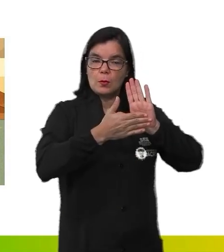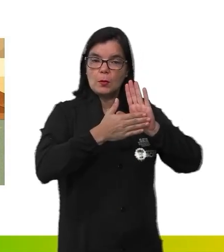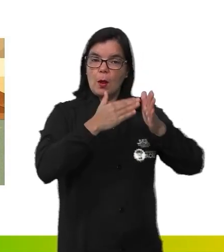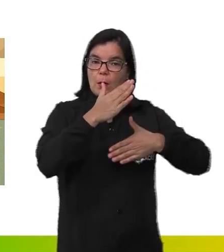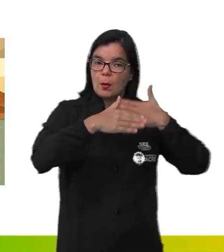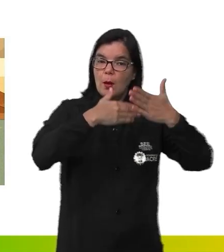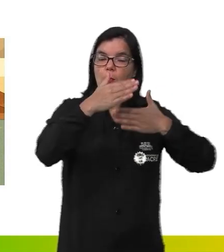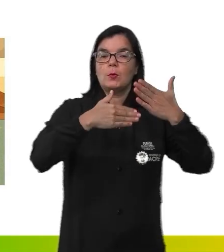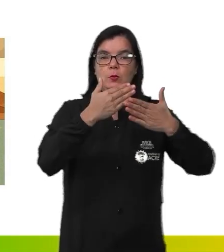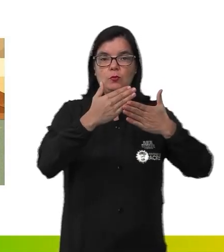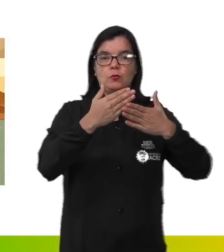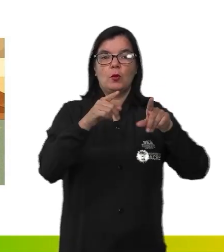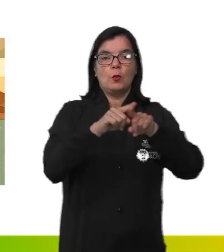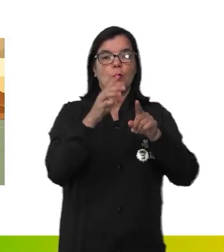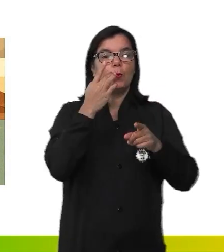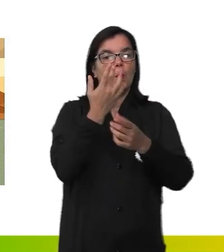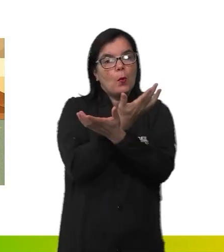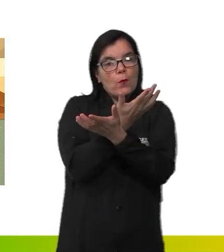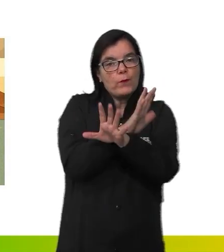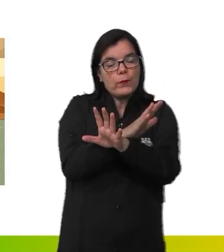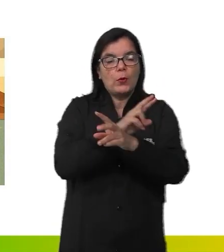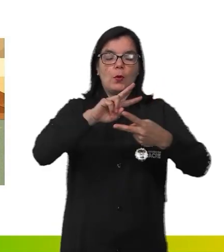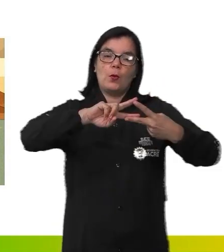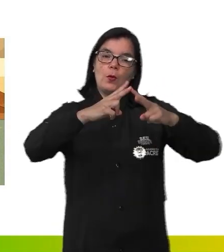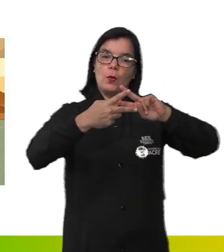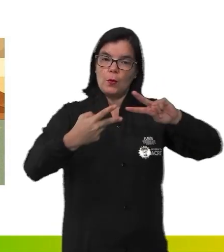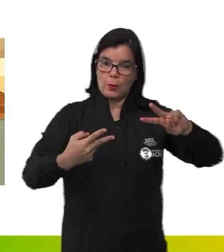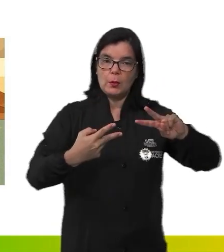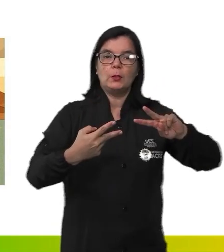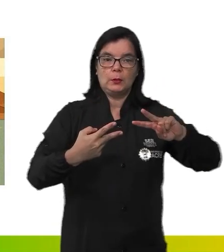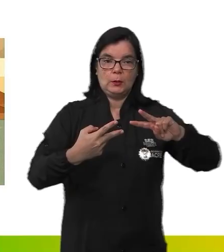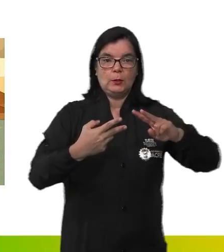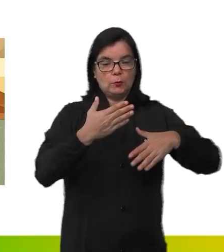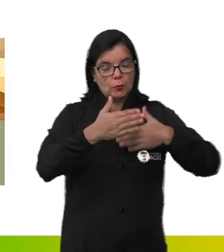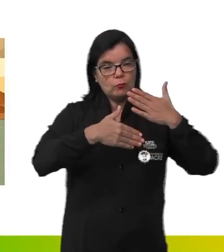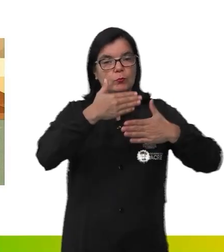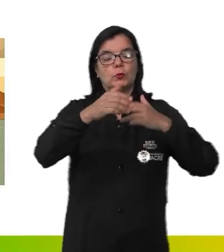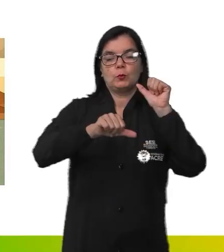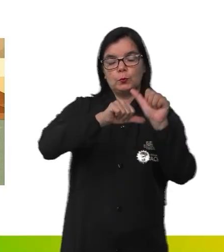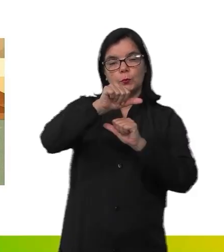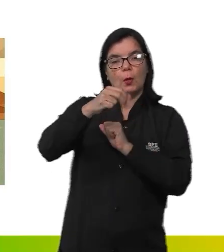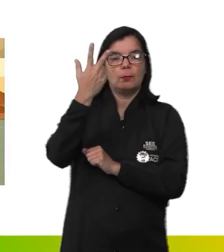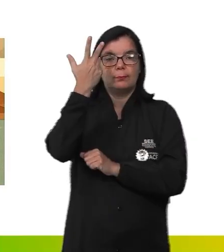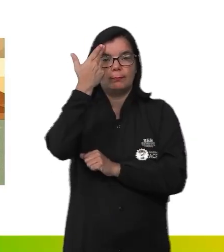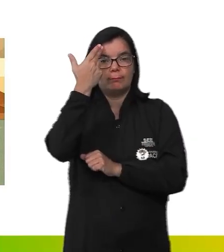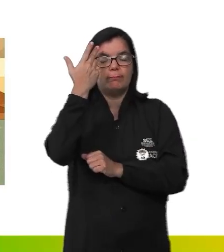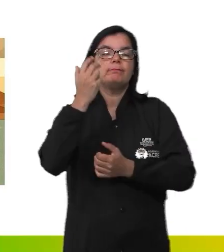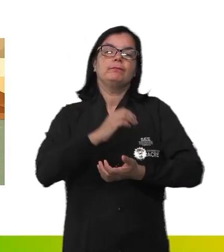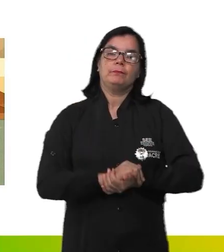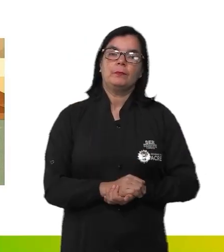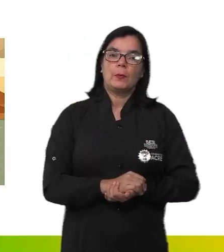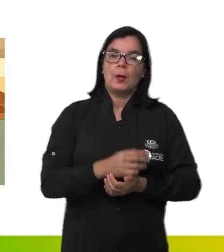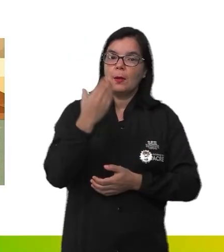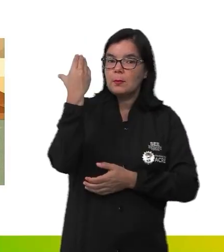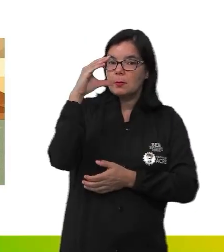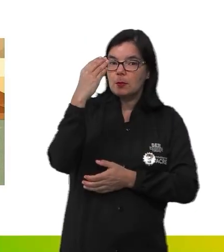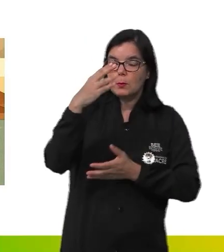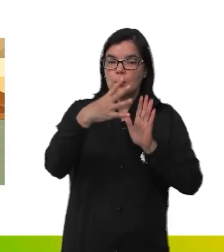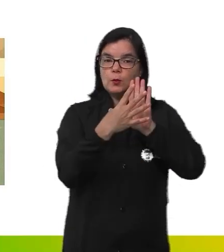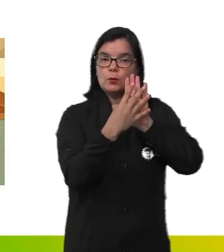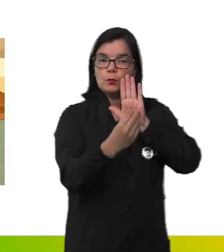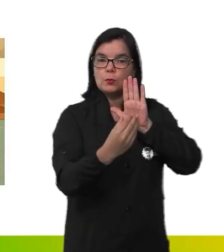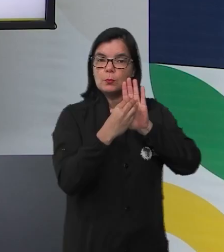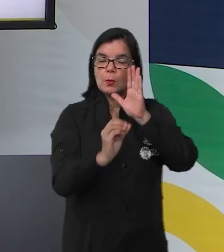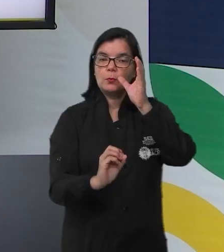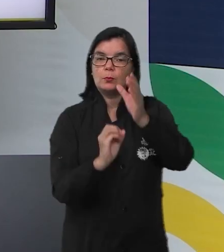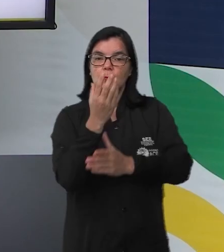evolução através de fósseis e a genética sustenta a evolução e suas mutações natural. Então, essa é a ciência, ela traz esses modelos sobre